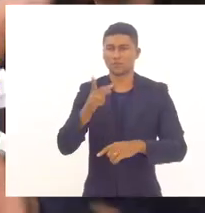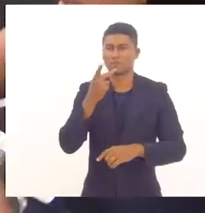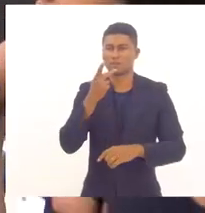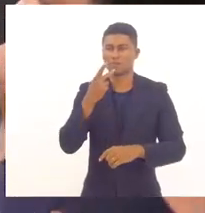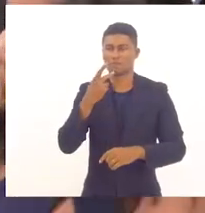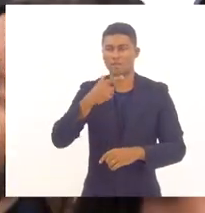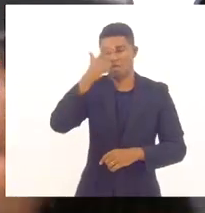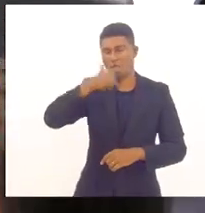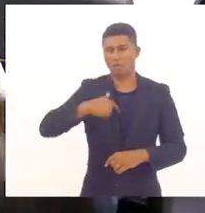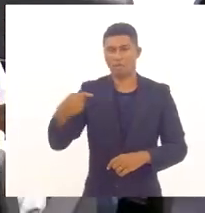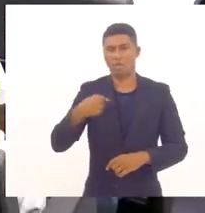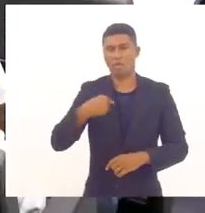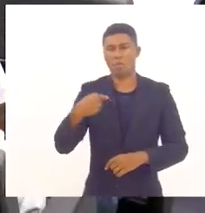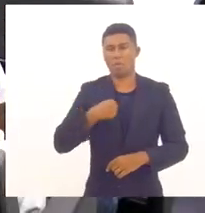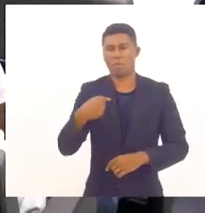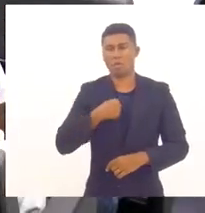si.